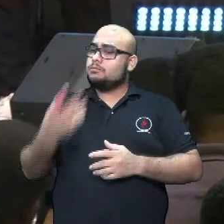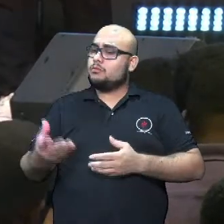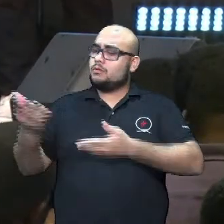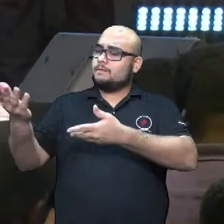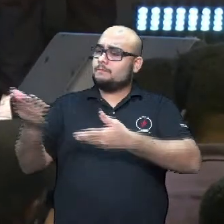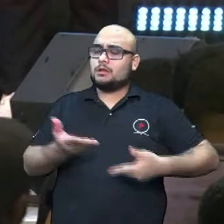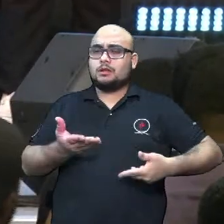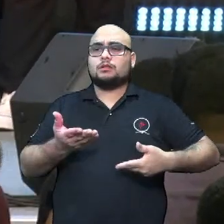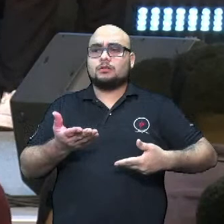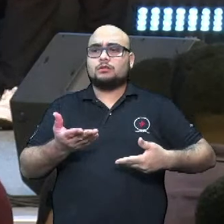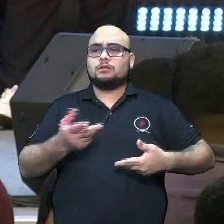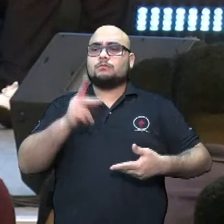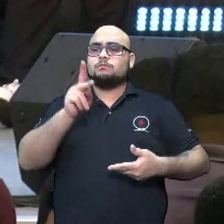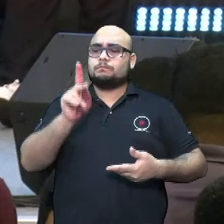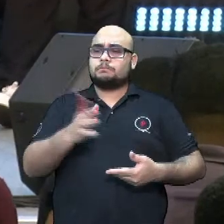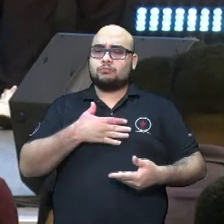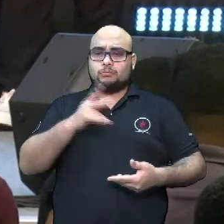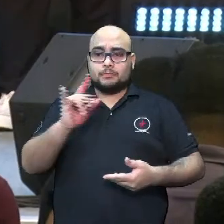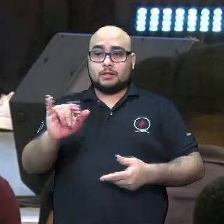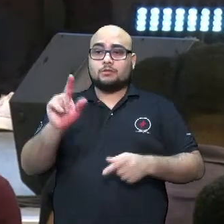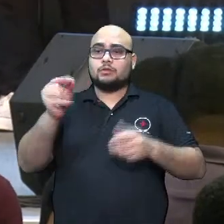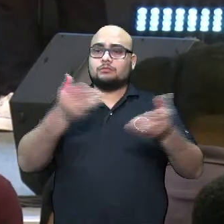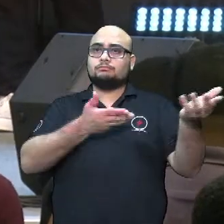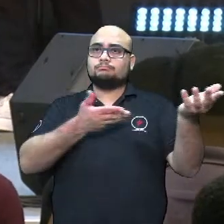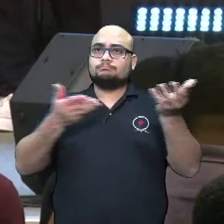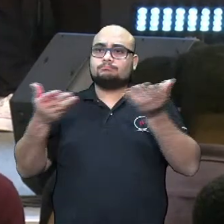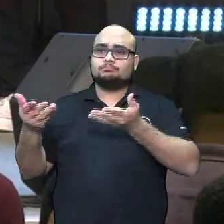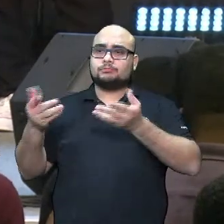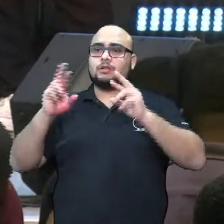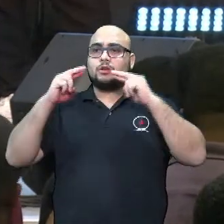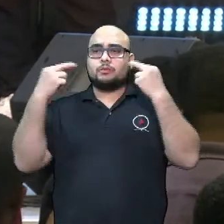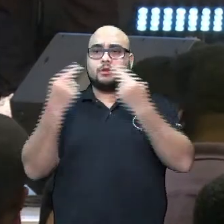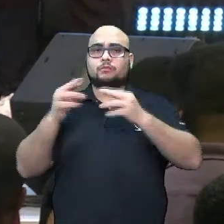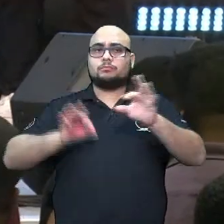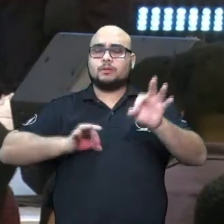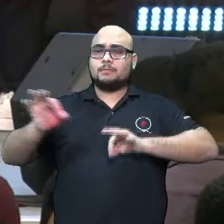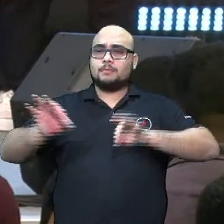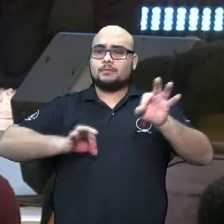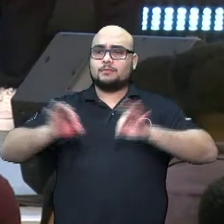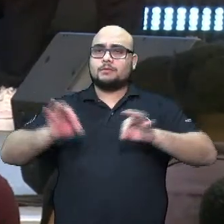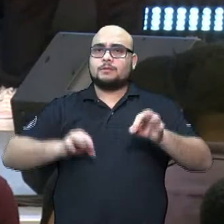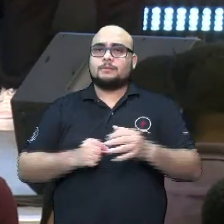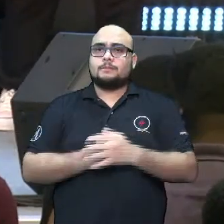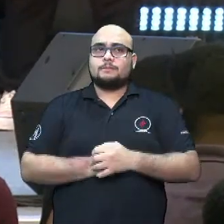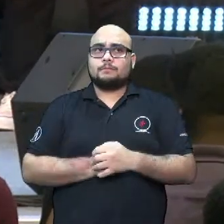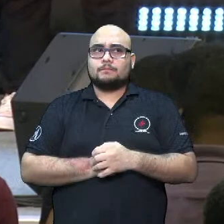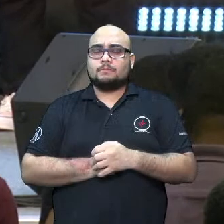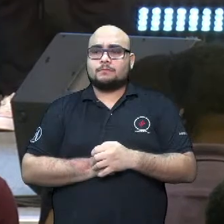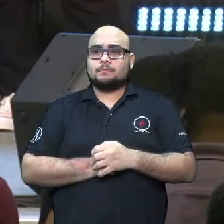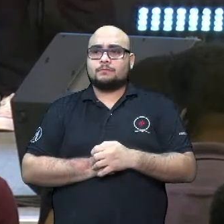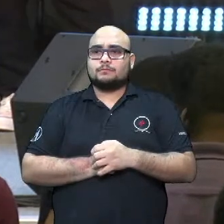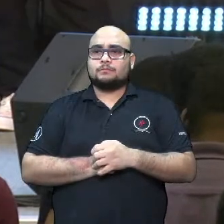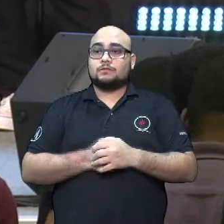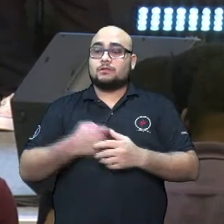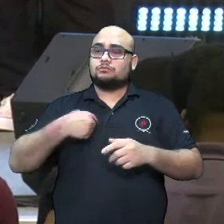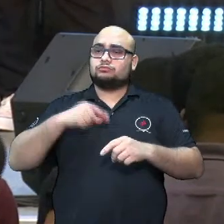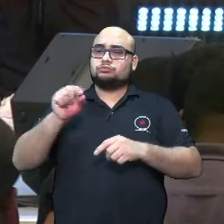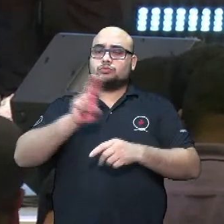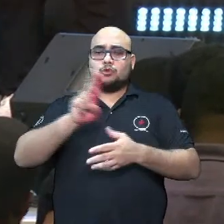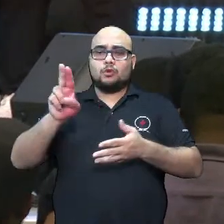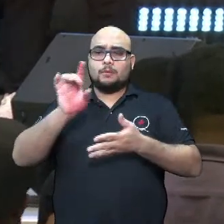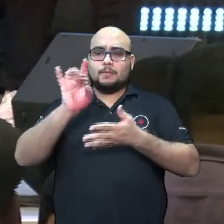adentrai-vos para o reino que eu vos preparei. Eu entrego a vida deles nas tuas mãos, Senhor, em nome de